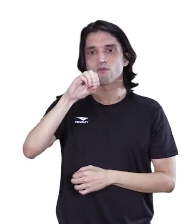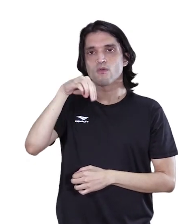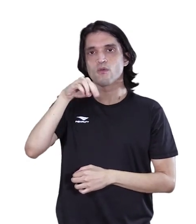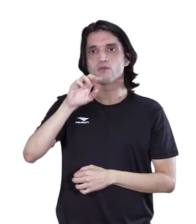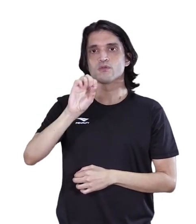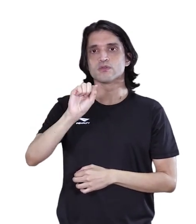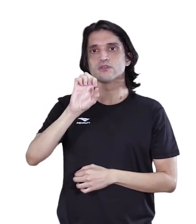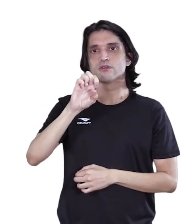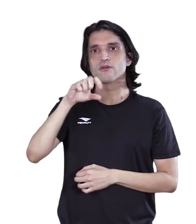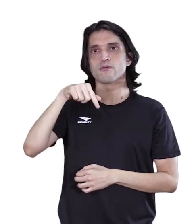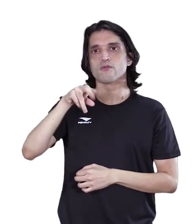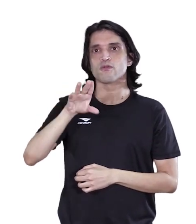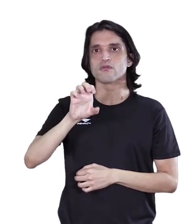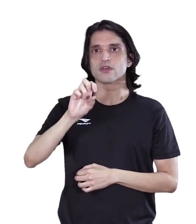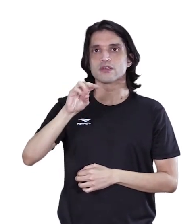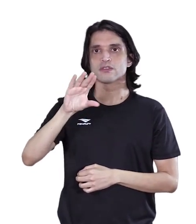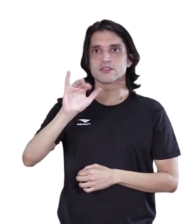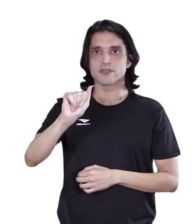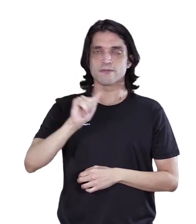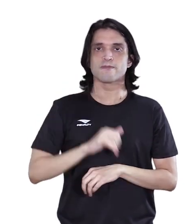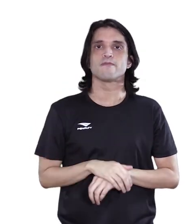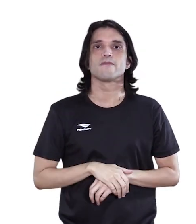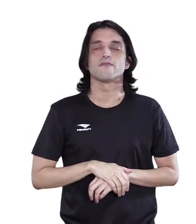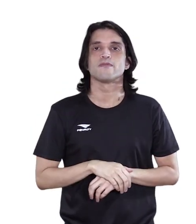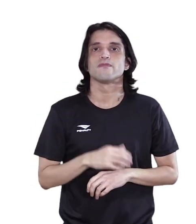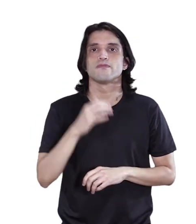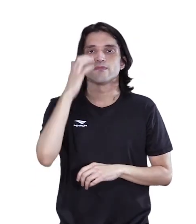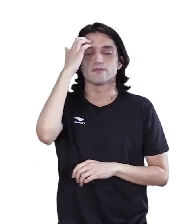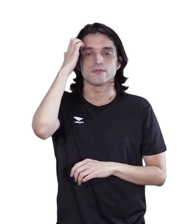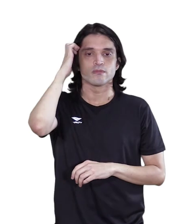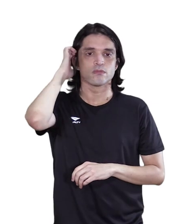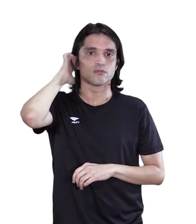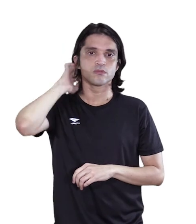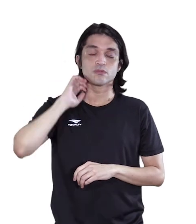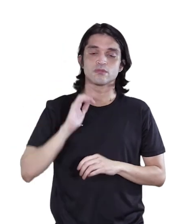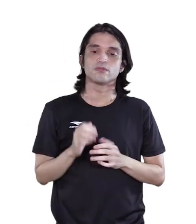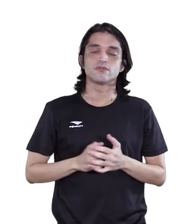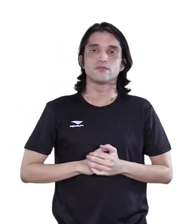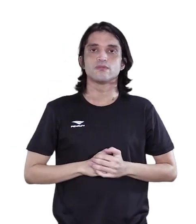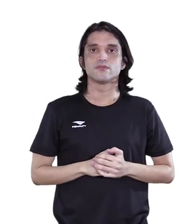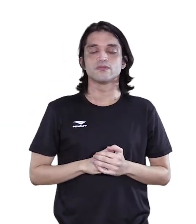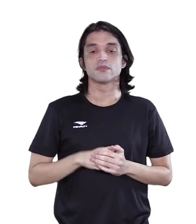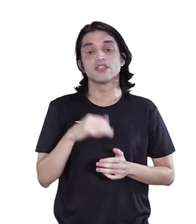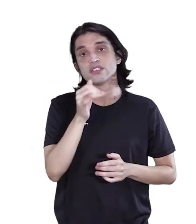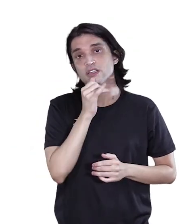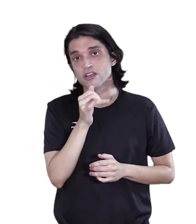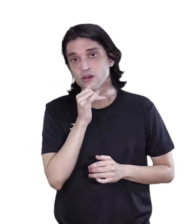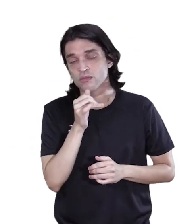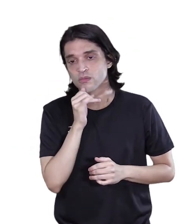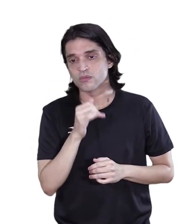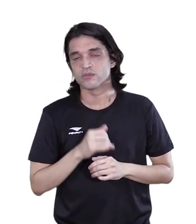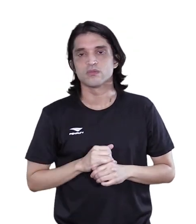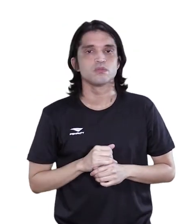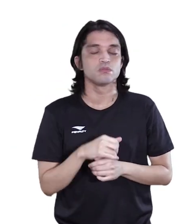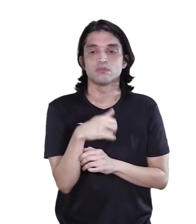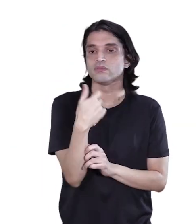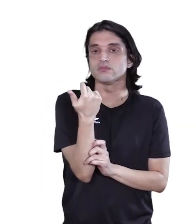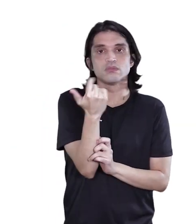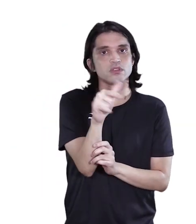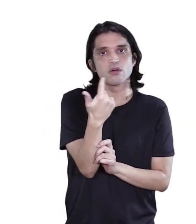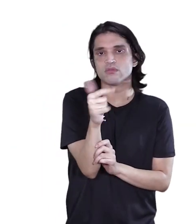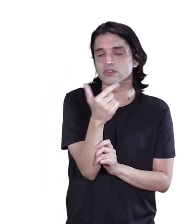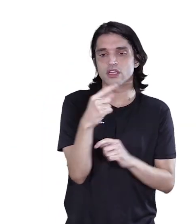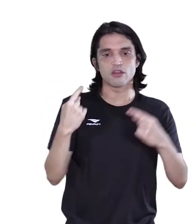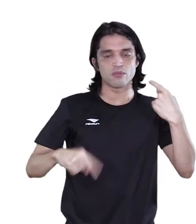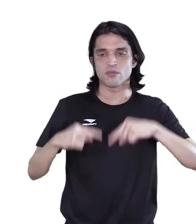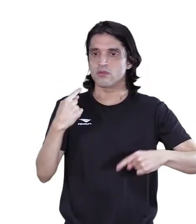por ser uma causa ou consequência dos dados. Exemplo, não existe políticas públicas que garantam